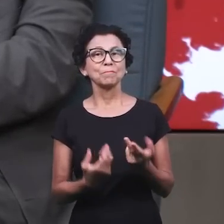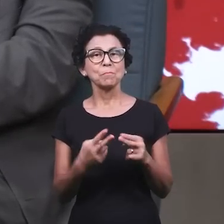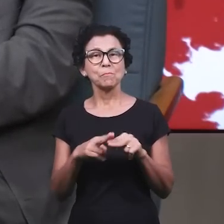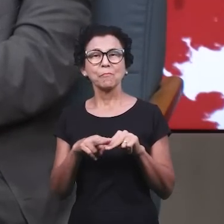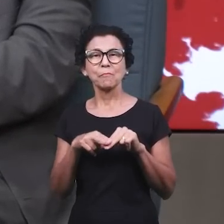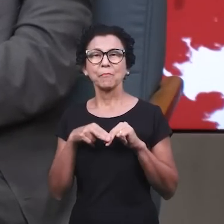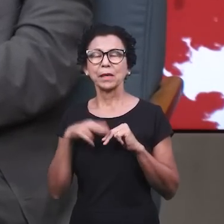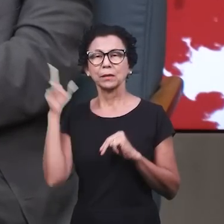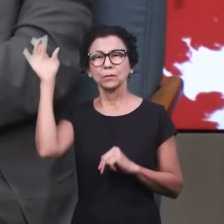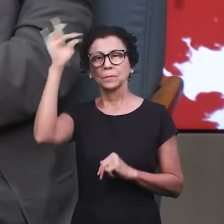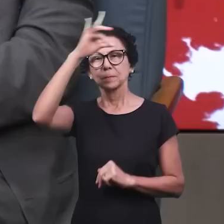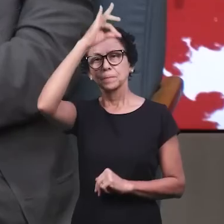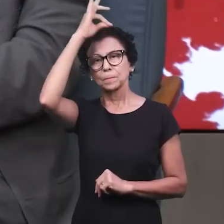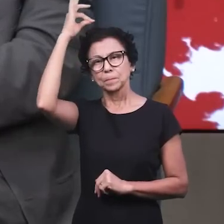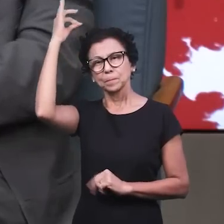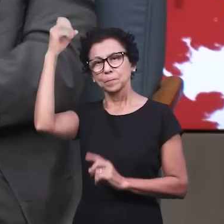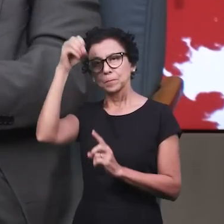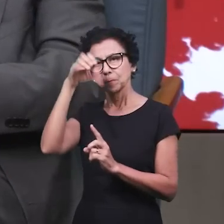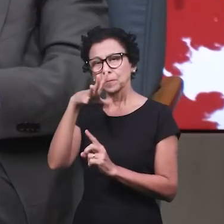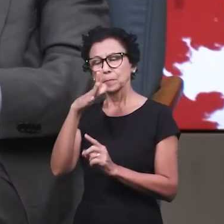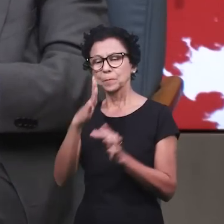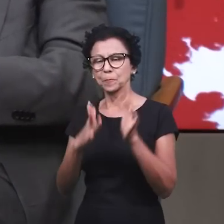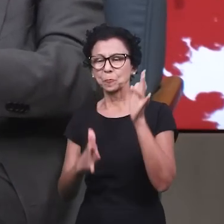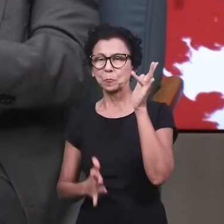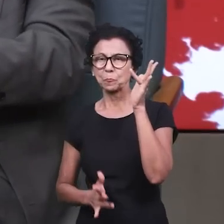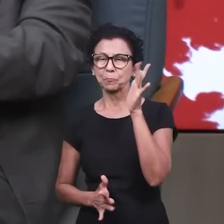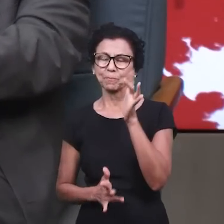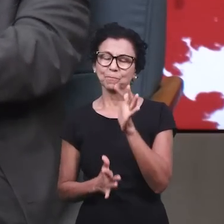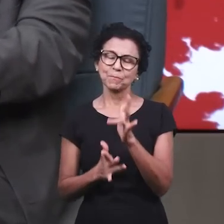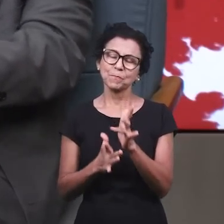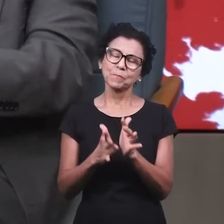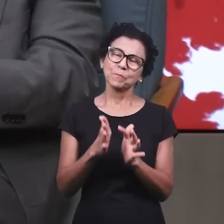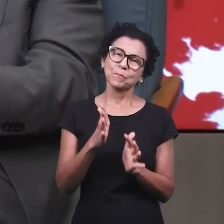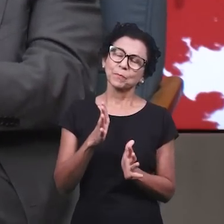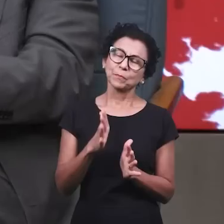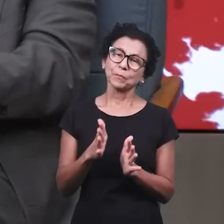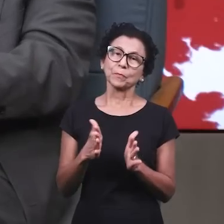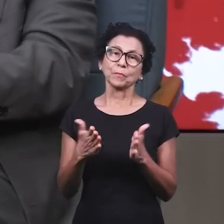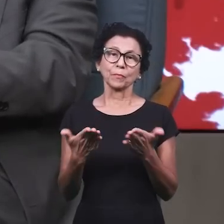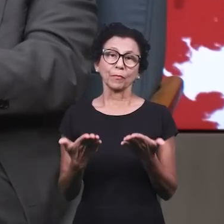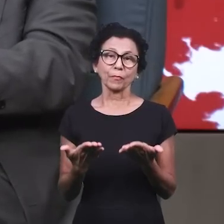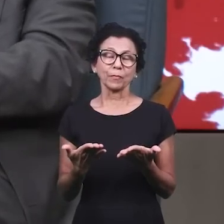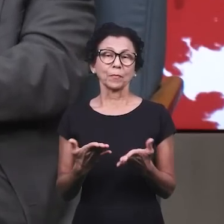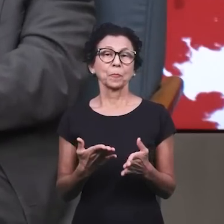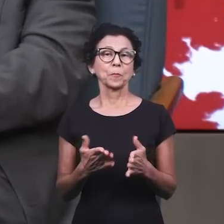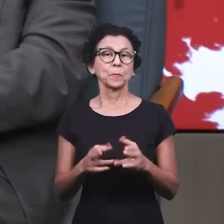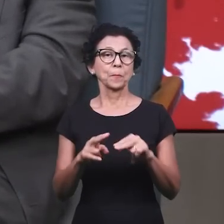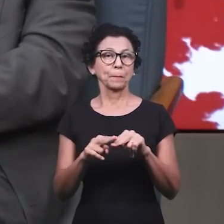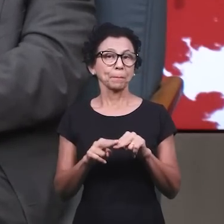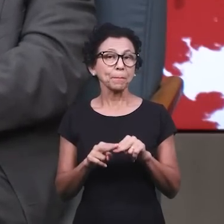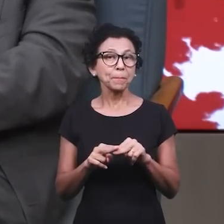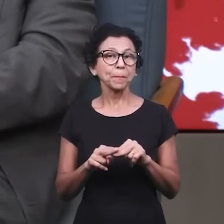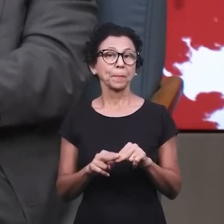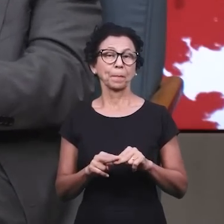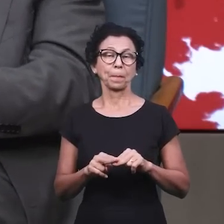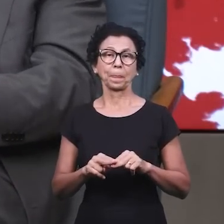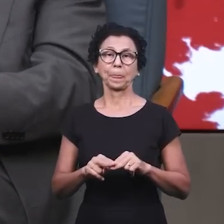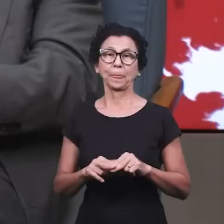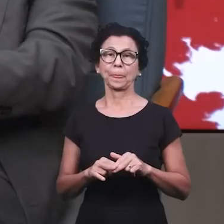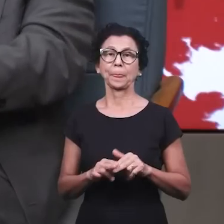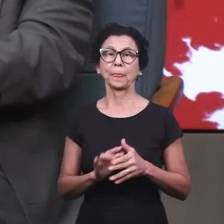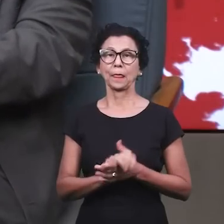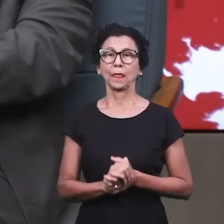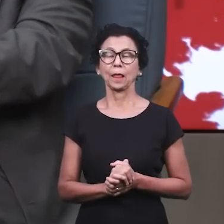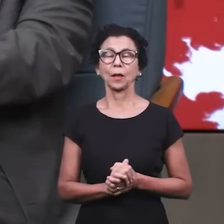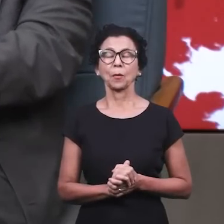Santo operar com a sua graça. É por isso que nós temos um período no culto que